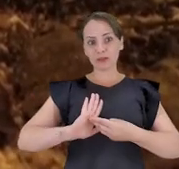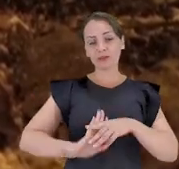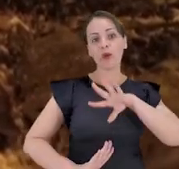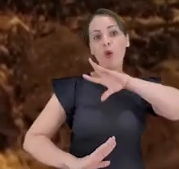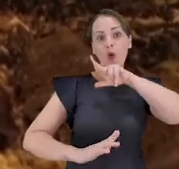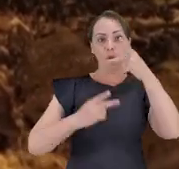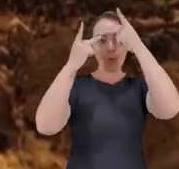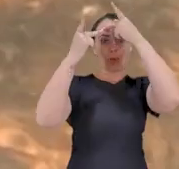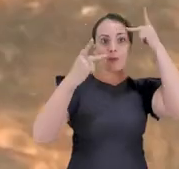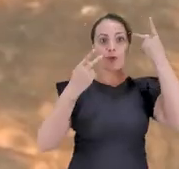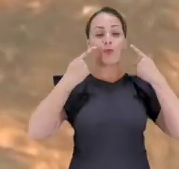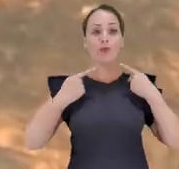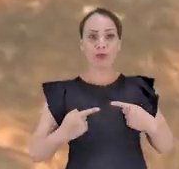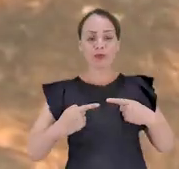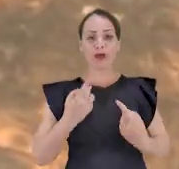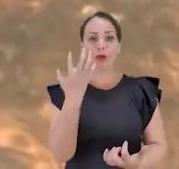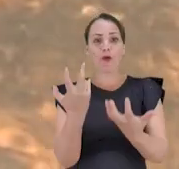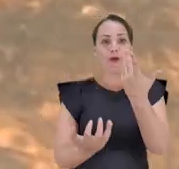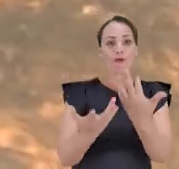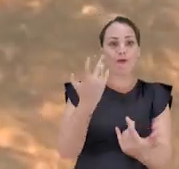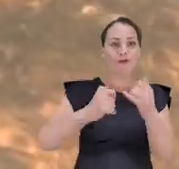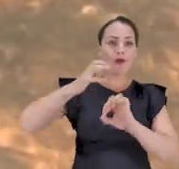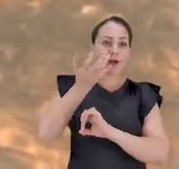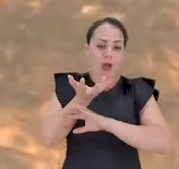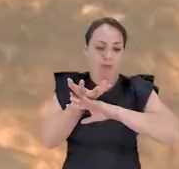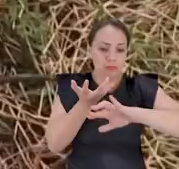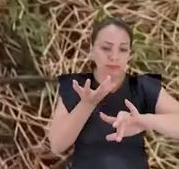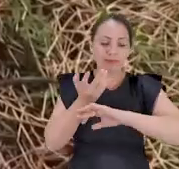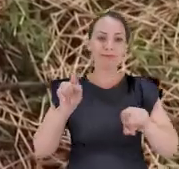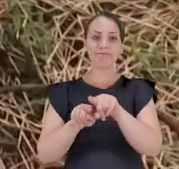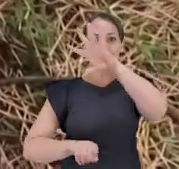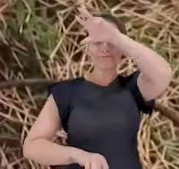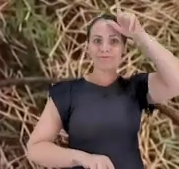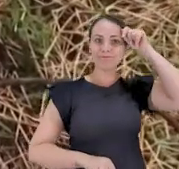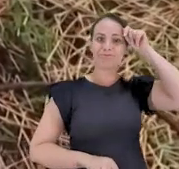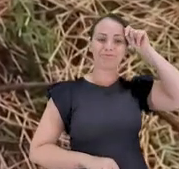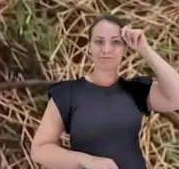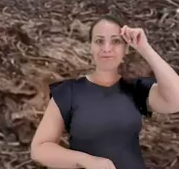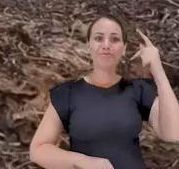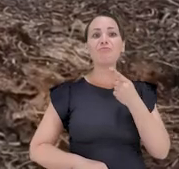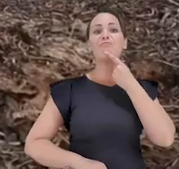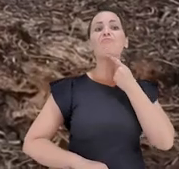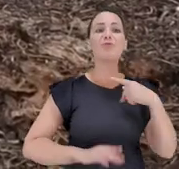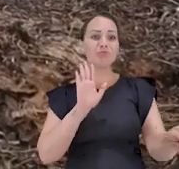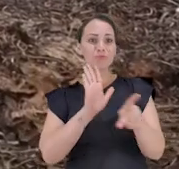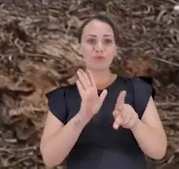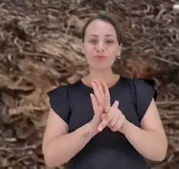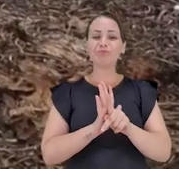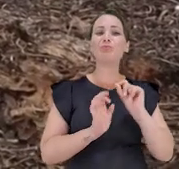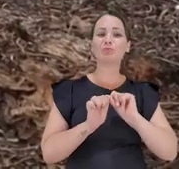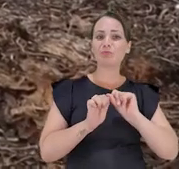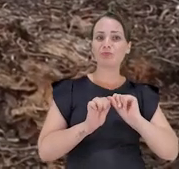na Amazônia e no Pantanal é, em grande parte, causado de propósito. E isso tem gerado grandes, mas grandes